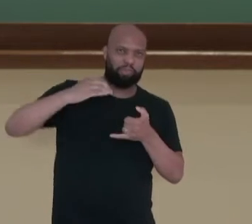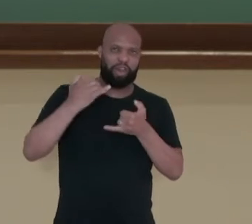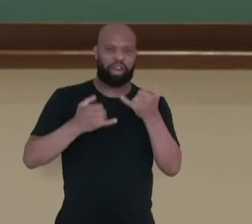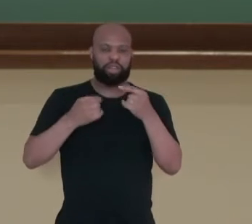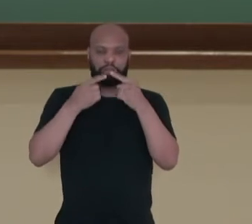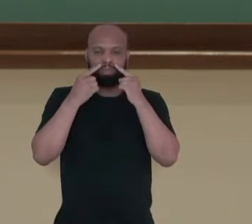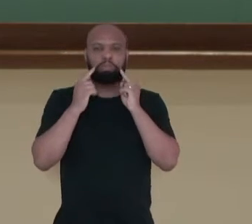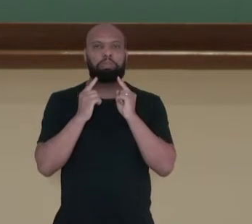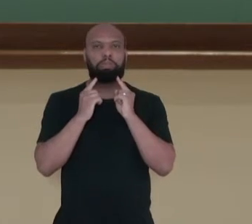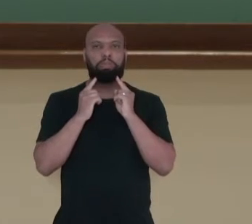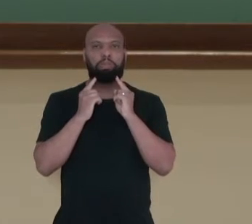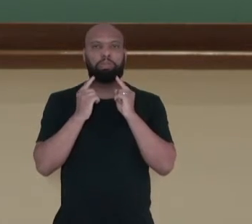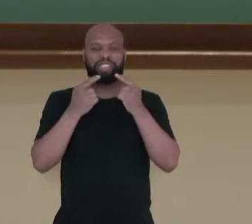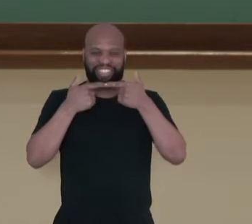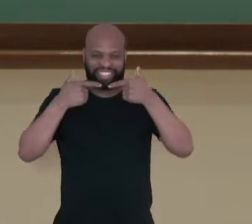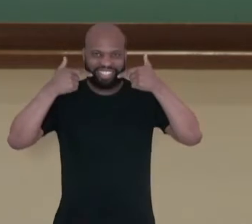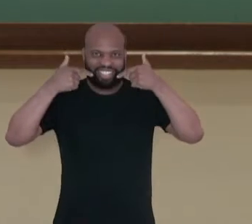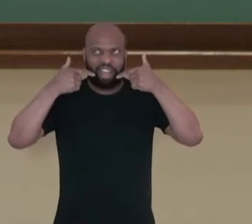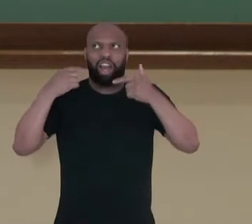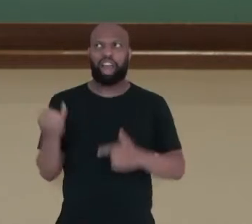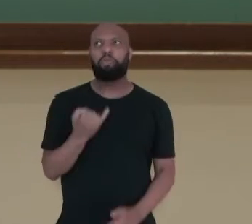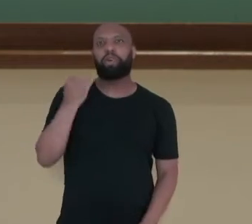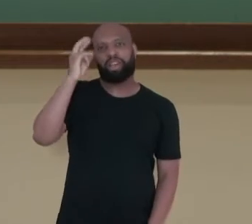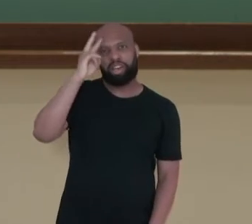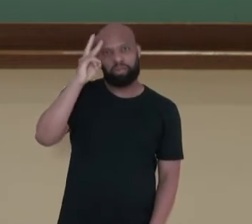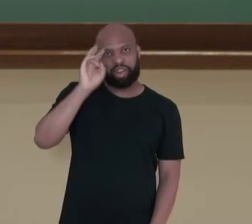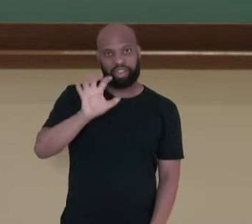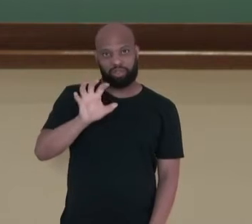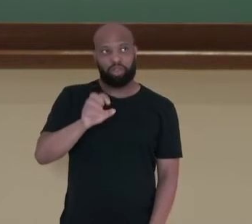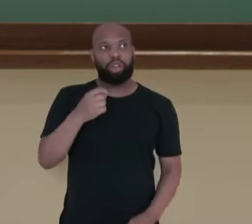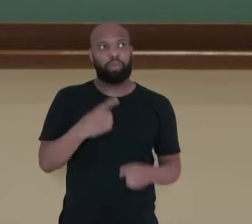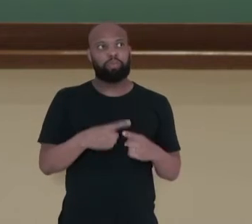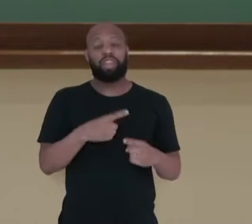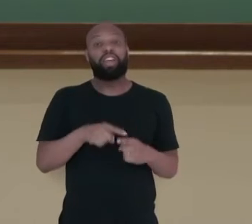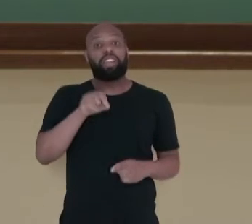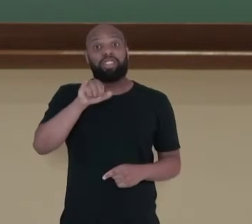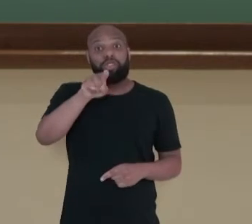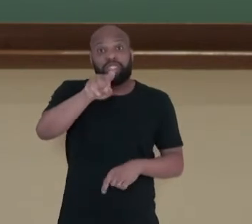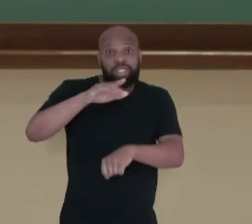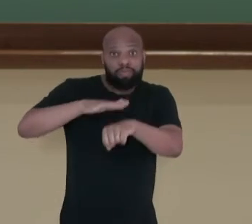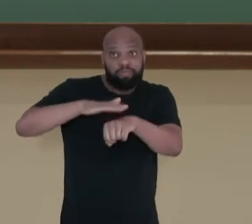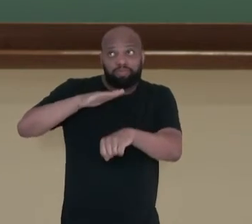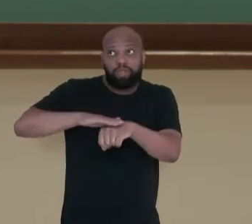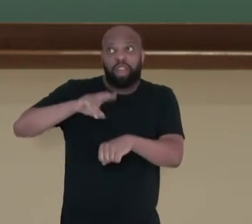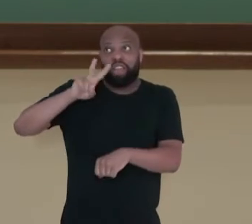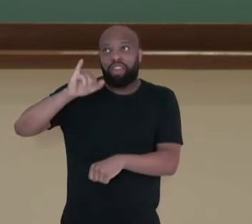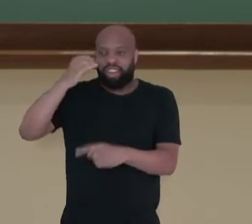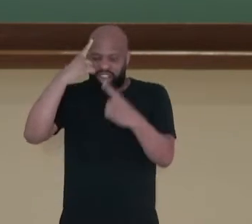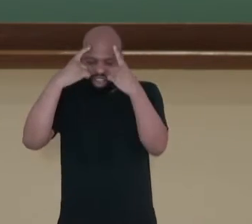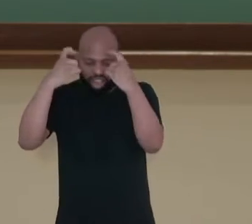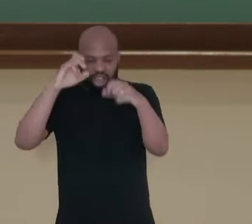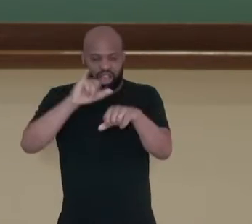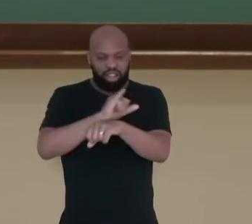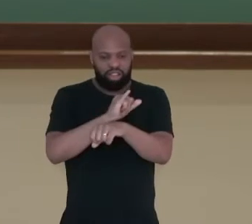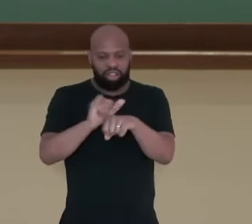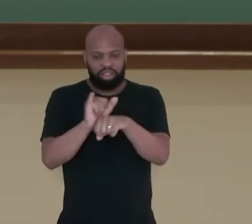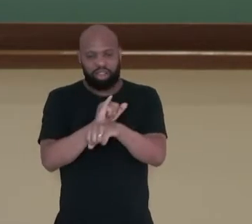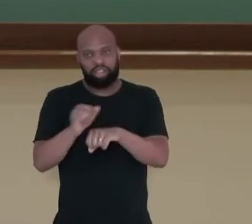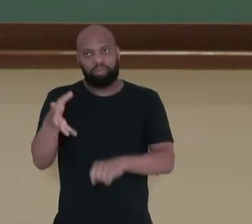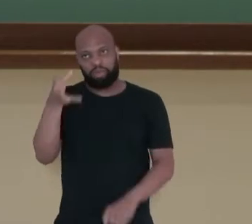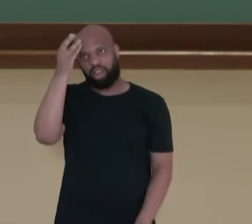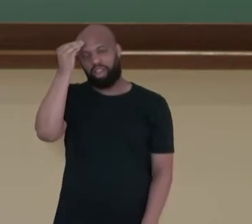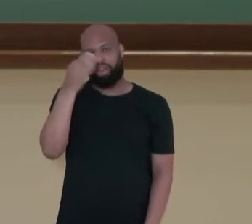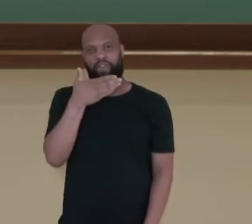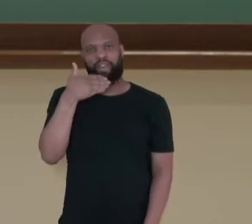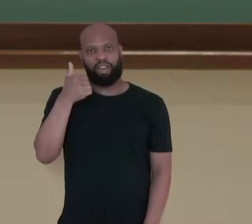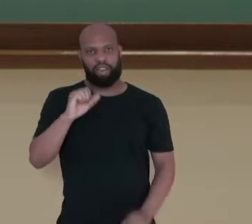bem importante fazer essas associações. E quanto mais boba for a associação, parece que mais grava na nossa cabeça, né? Então se